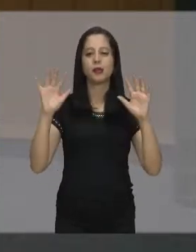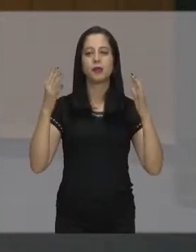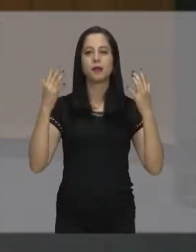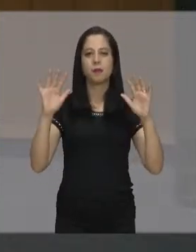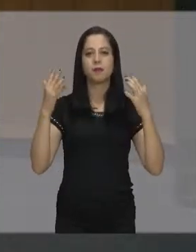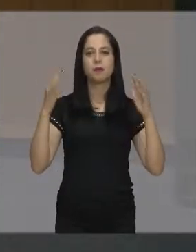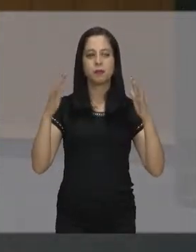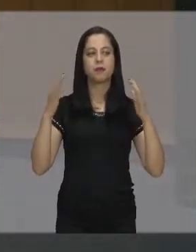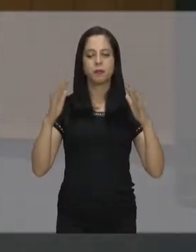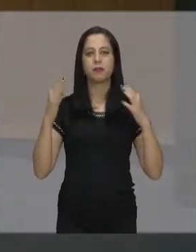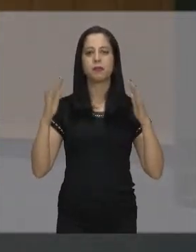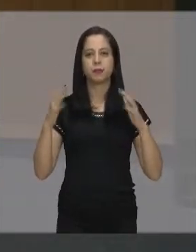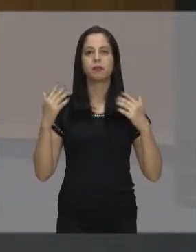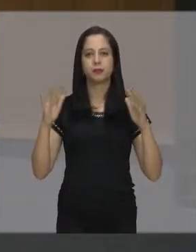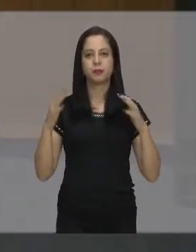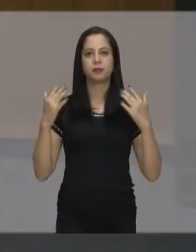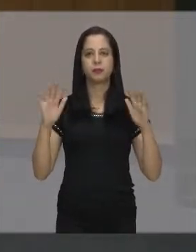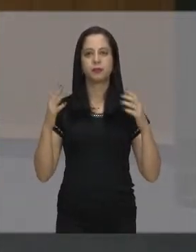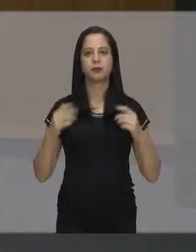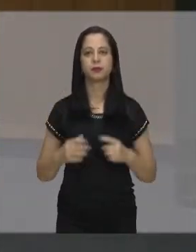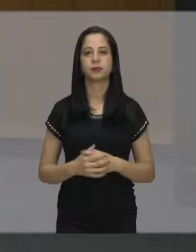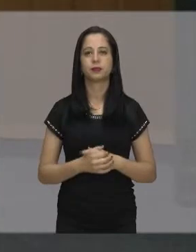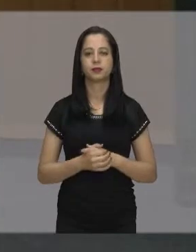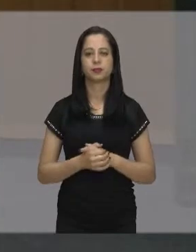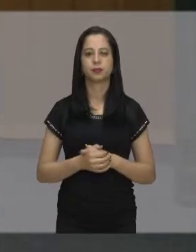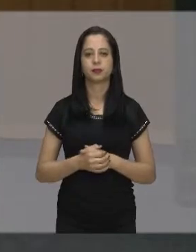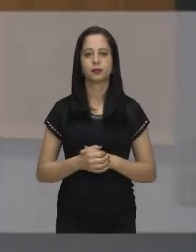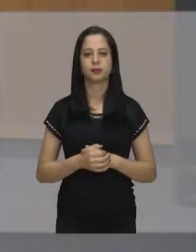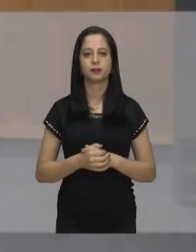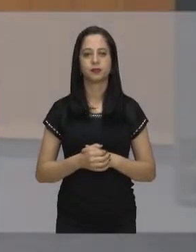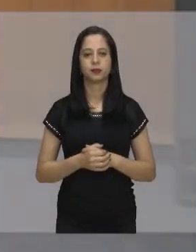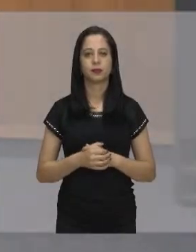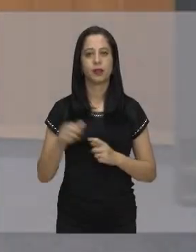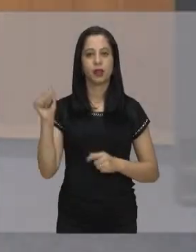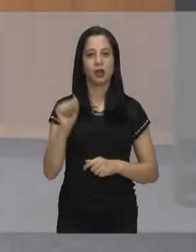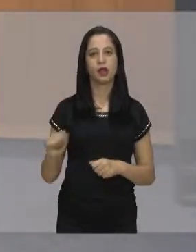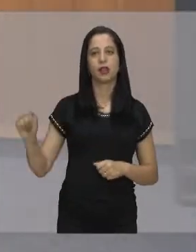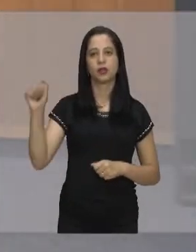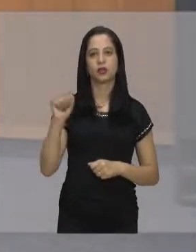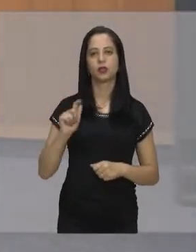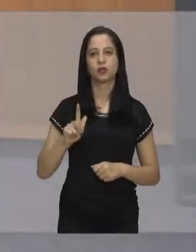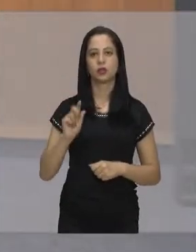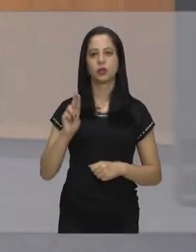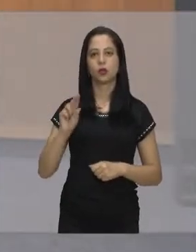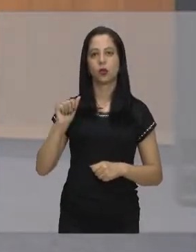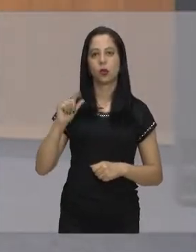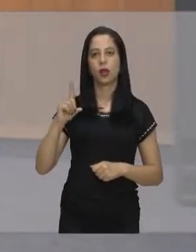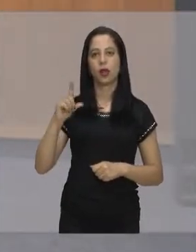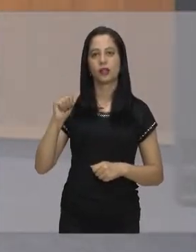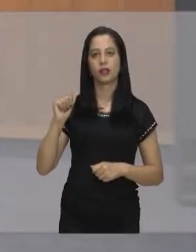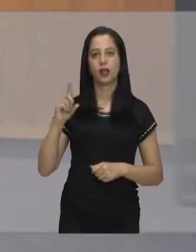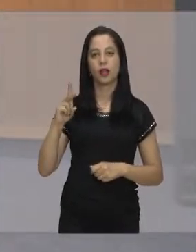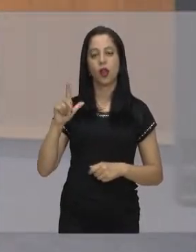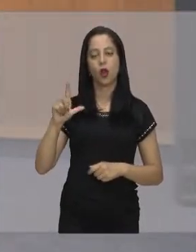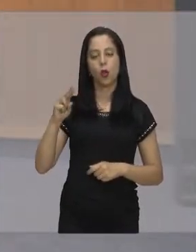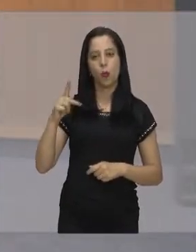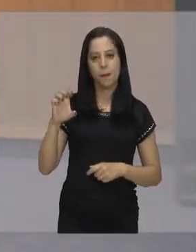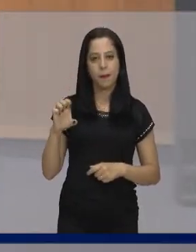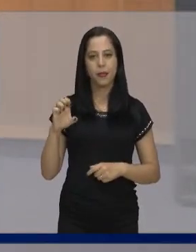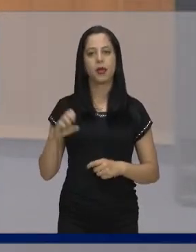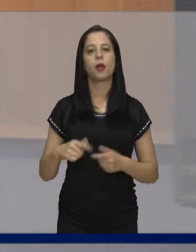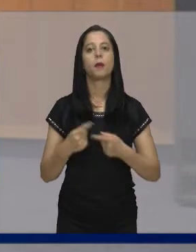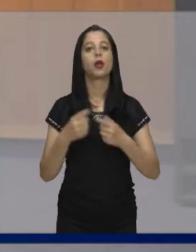Juvenil, a Associação Guadalupe, que tem um trabalho muito bacana aí com gestantes, no trabalho, o apoio a gestantes